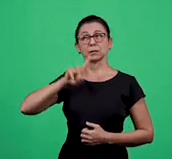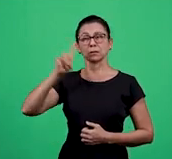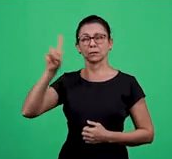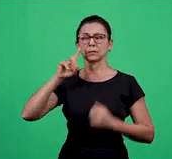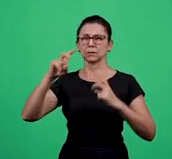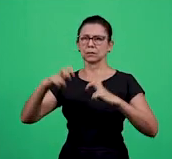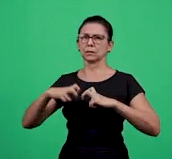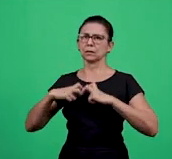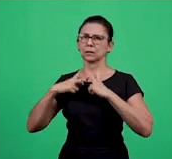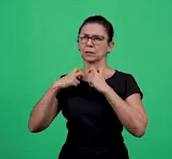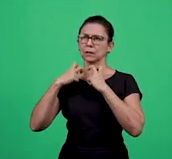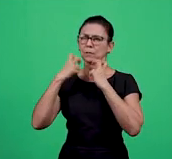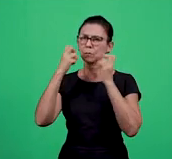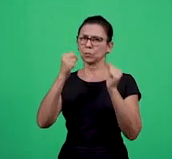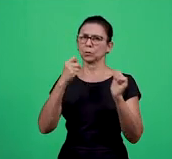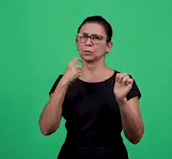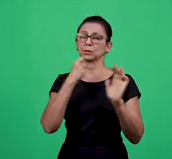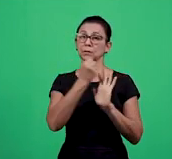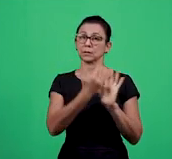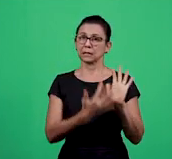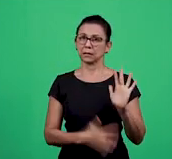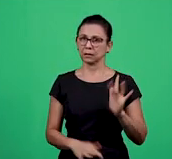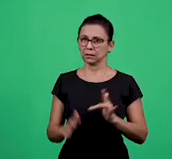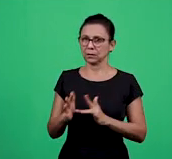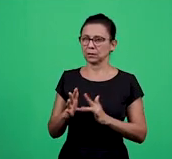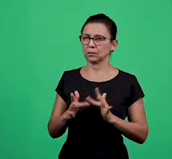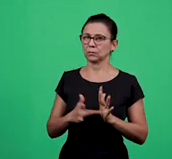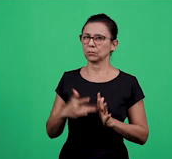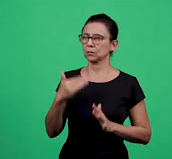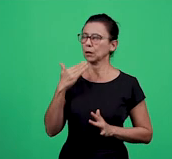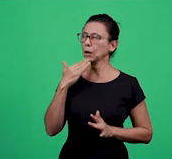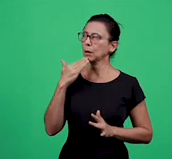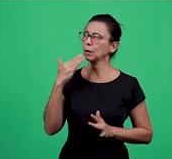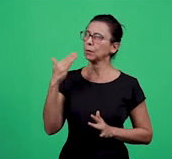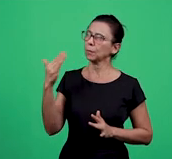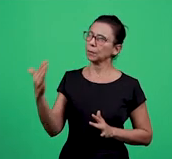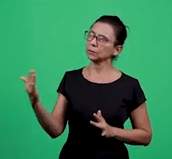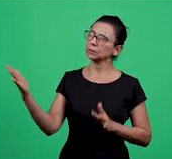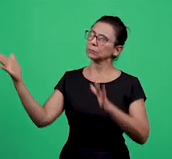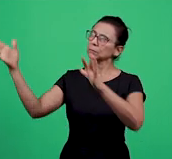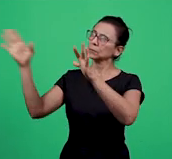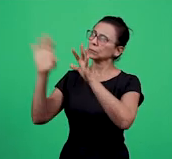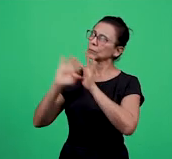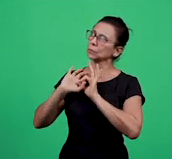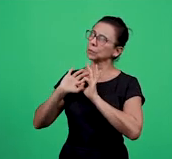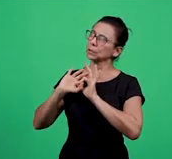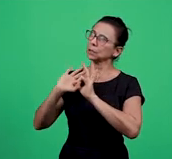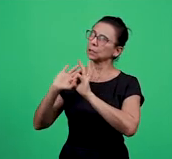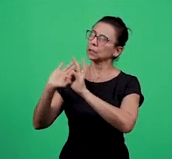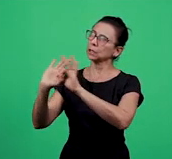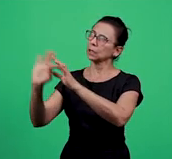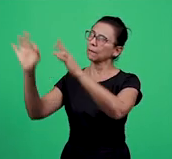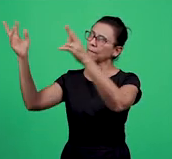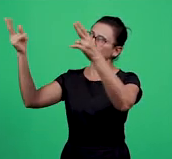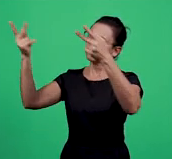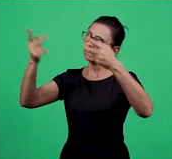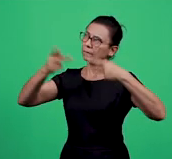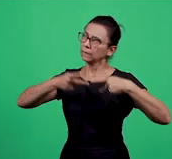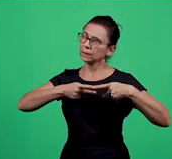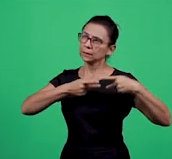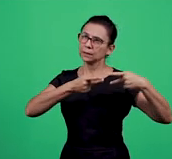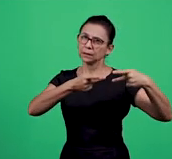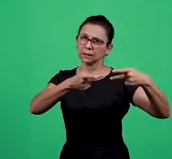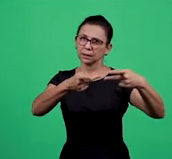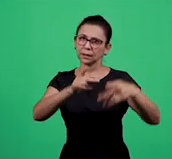Deus, clamamos pelo poder que há no sangue de Jesus. Pedimos, Senhor, a Tua comunhão, que o Senhor venha estar visitando o